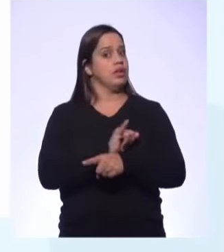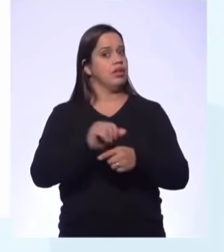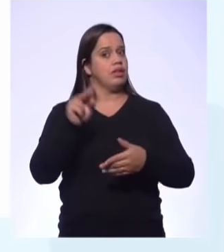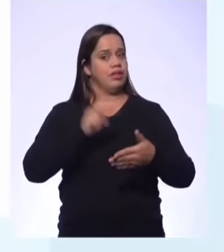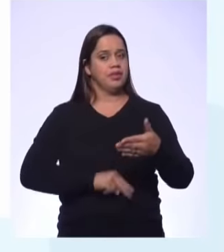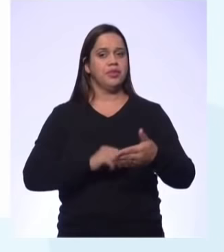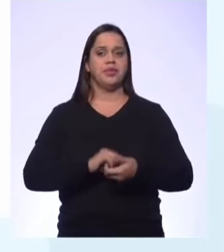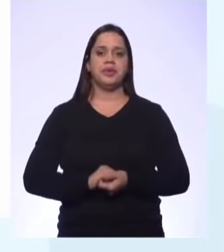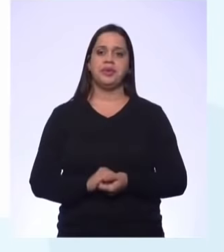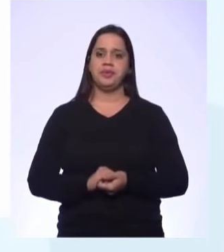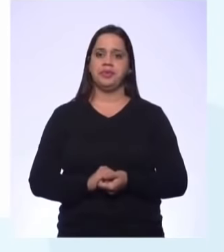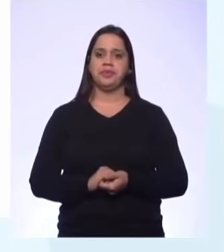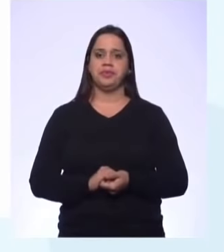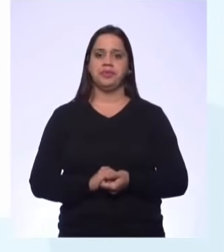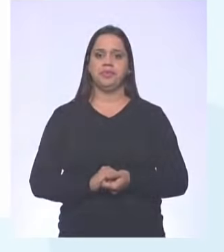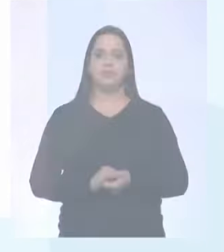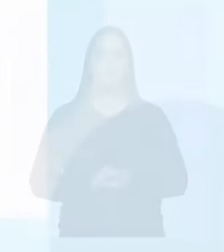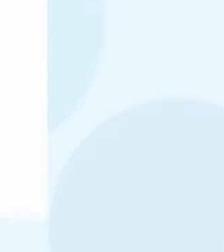leitura.